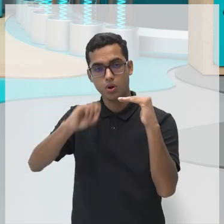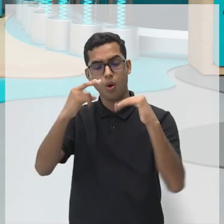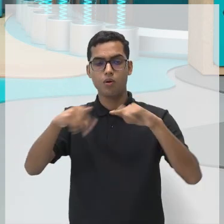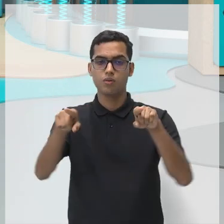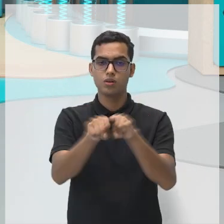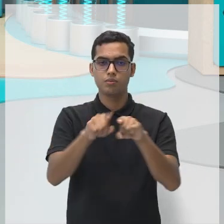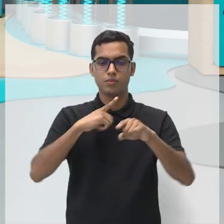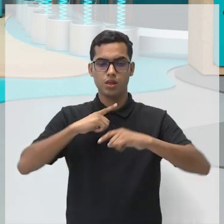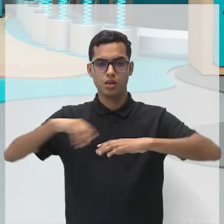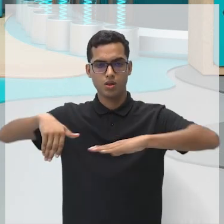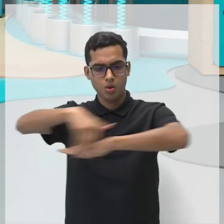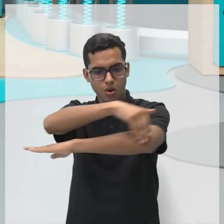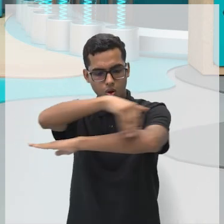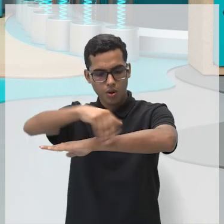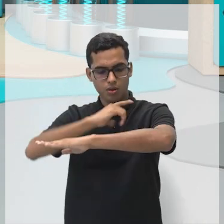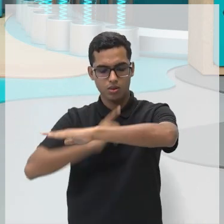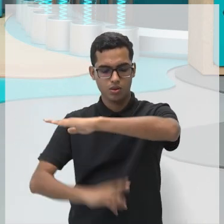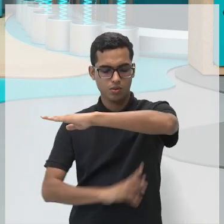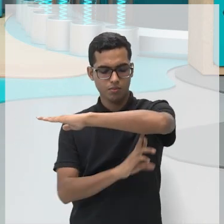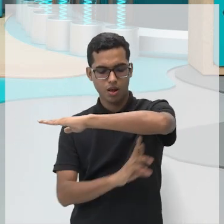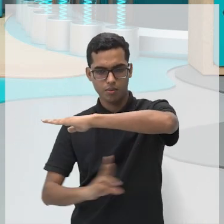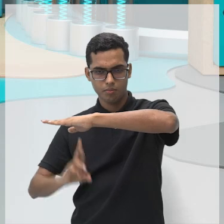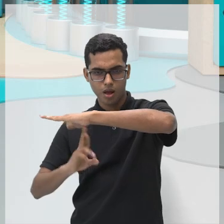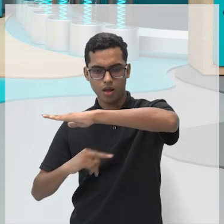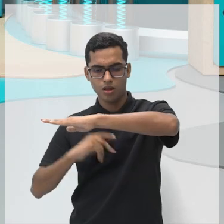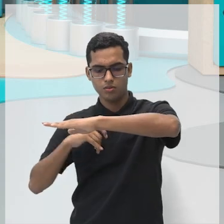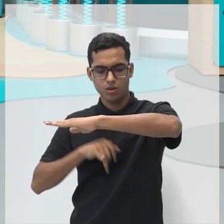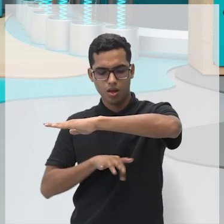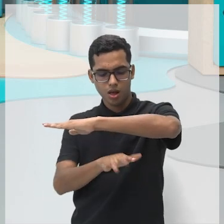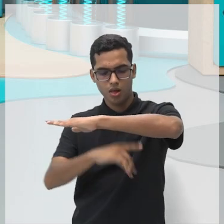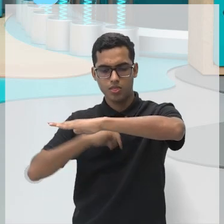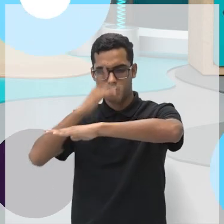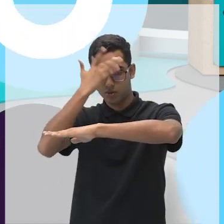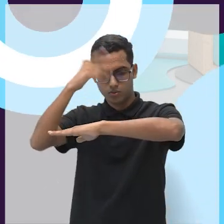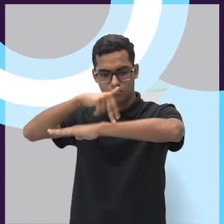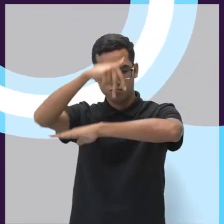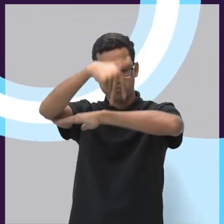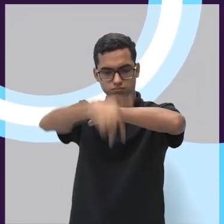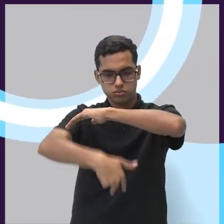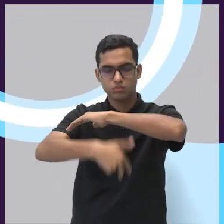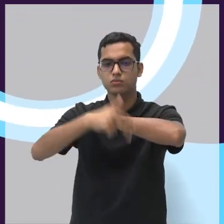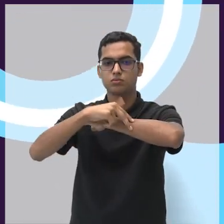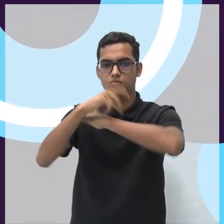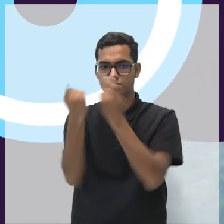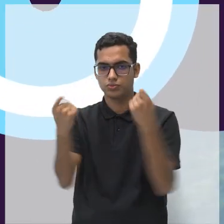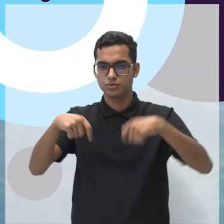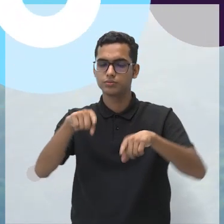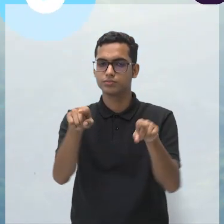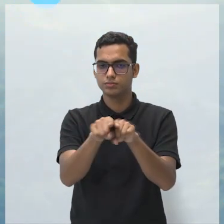e relembrar um pouco melhor, vamos lá ver de onde acontece o salto do base jump.